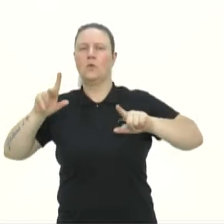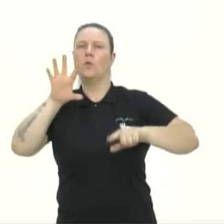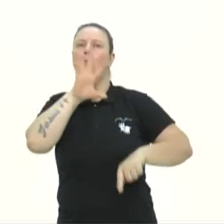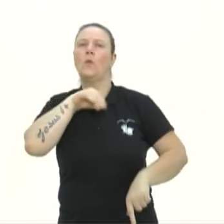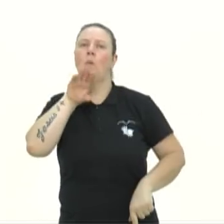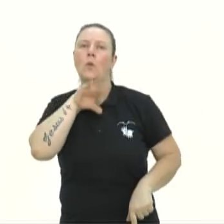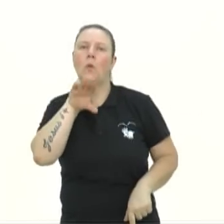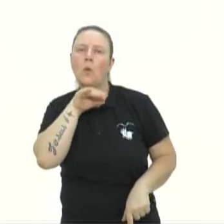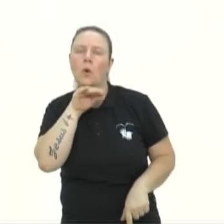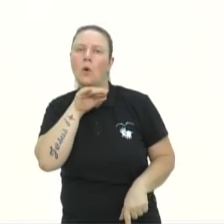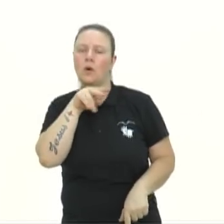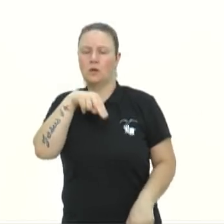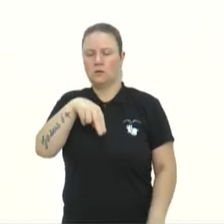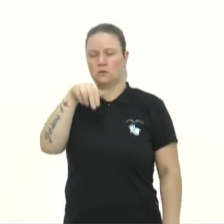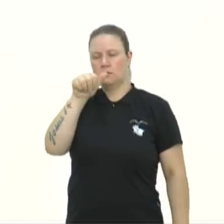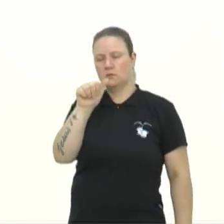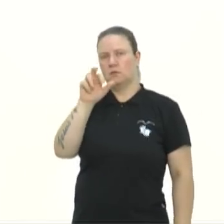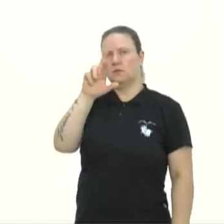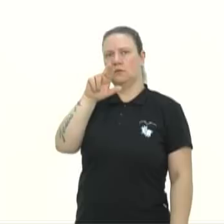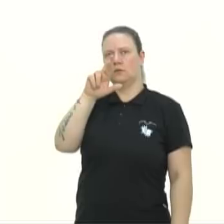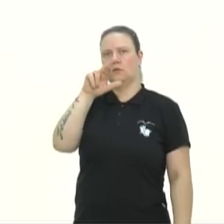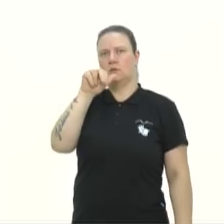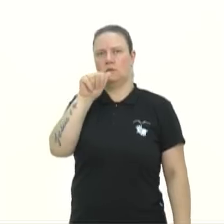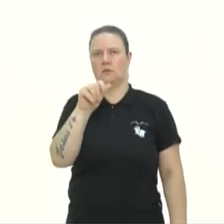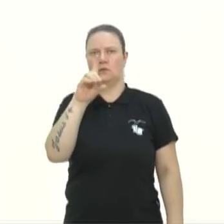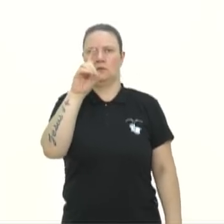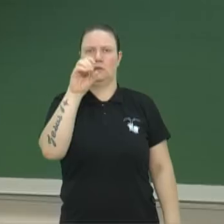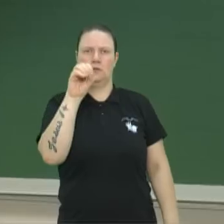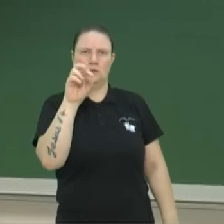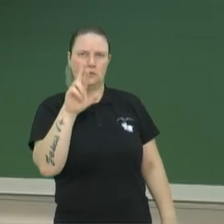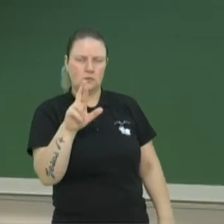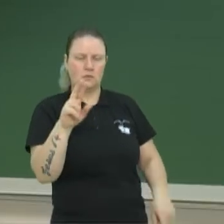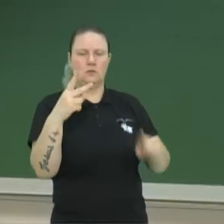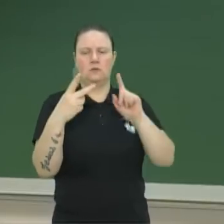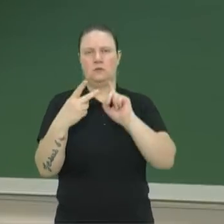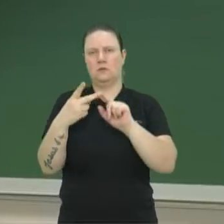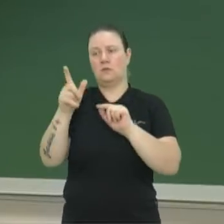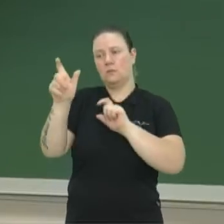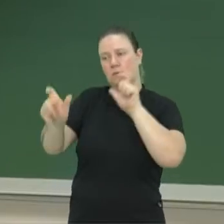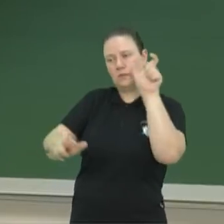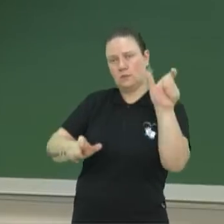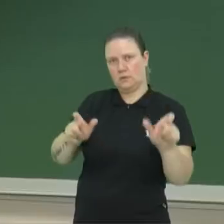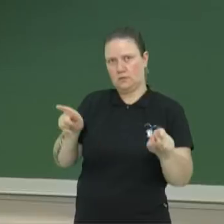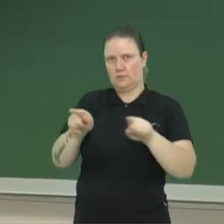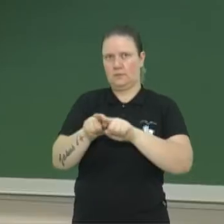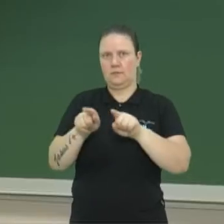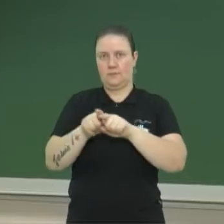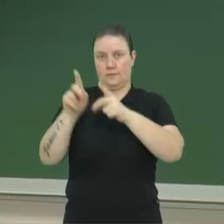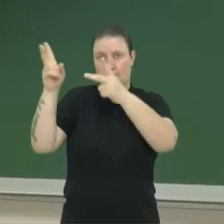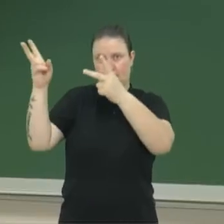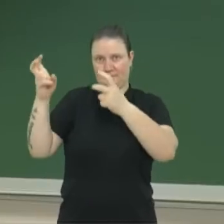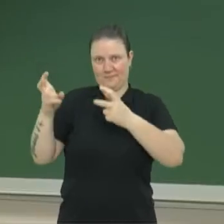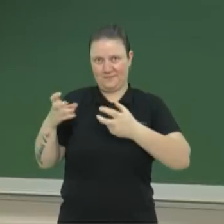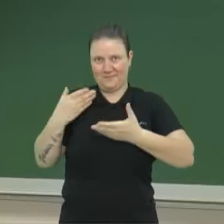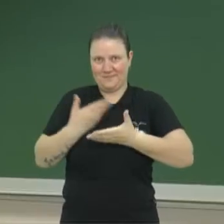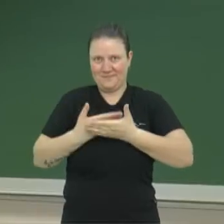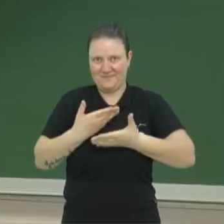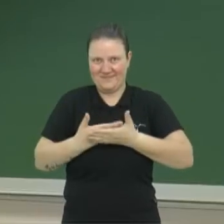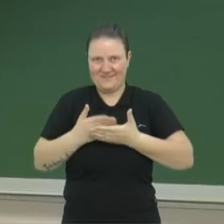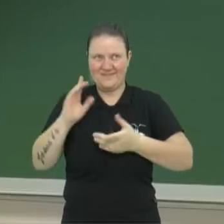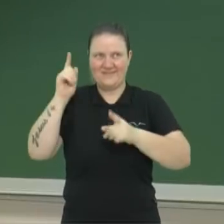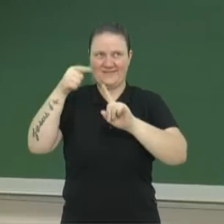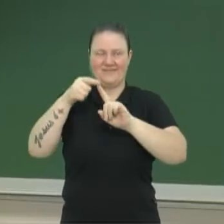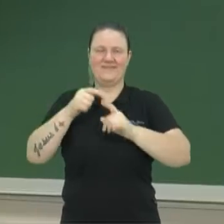narrativa. Quais são? Narrador e personagem. Esses nós vamos abordar na aula de hoje. Então, combinado? Então, vamos